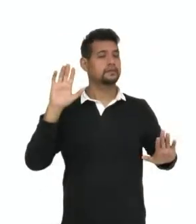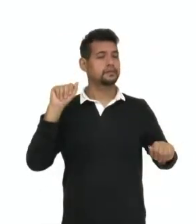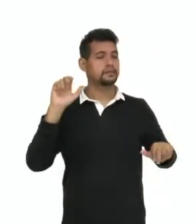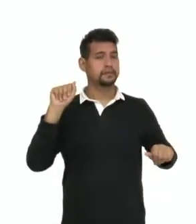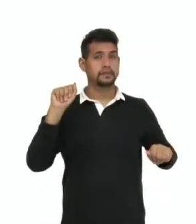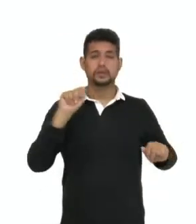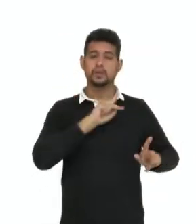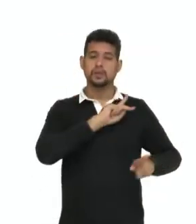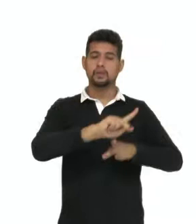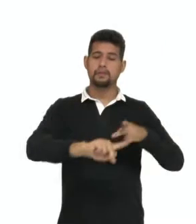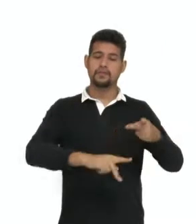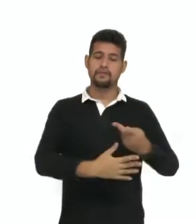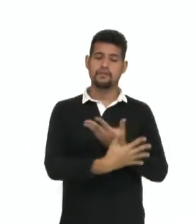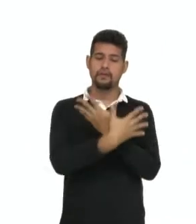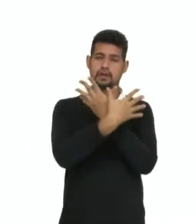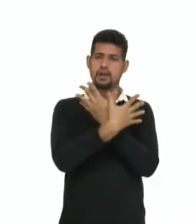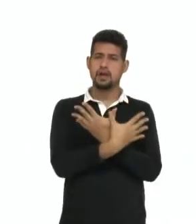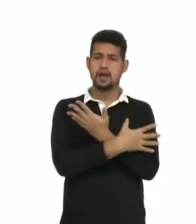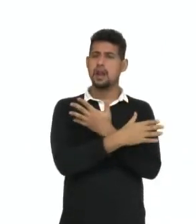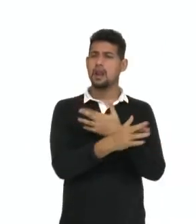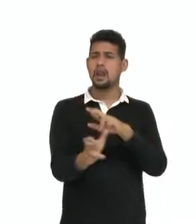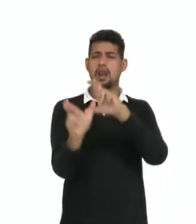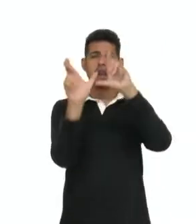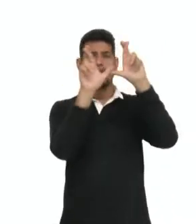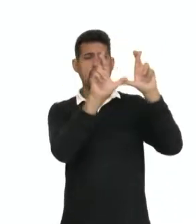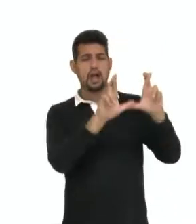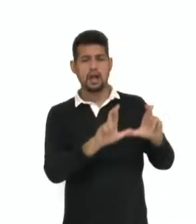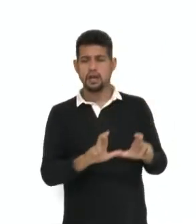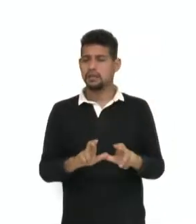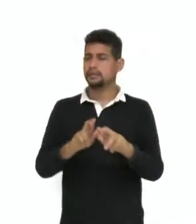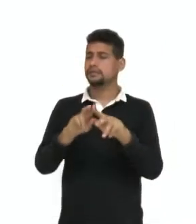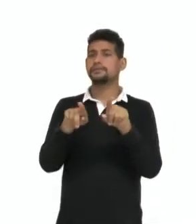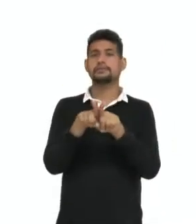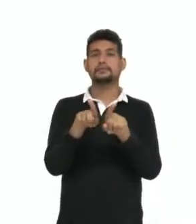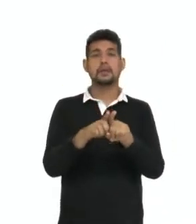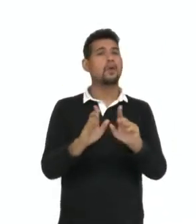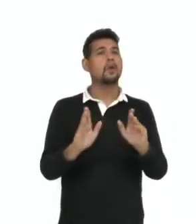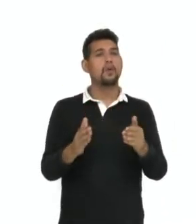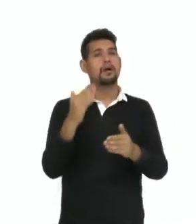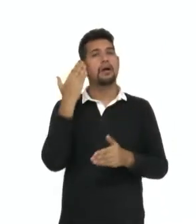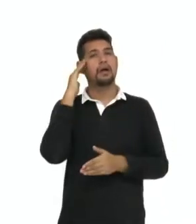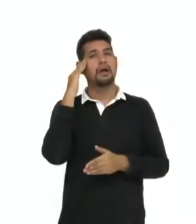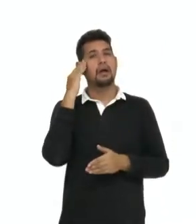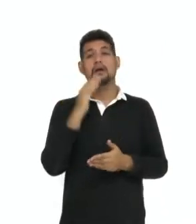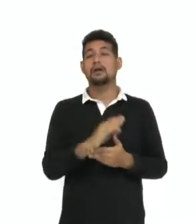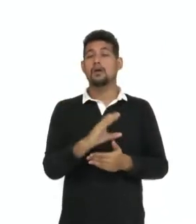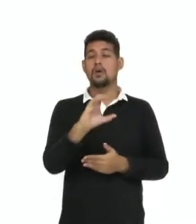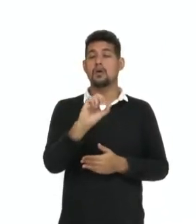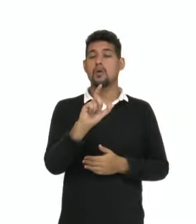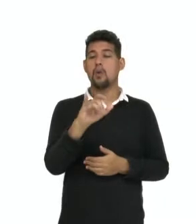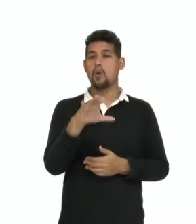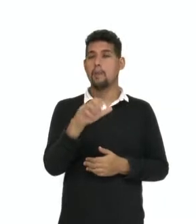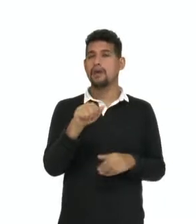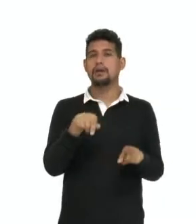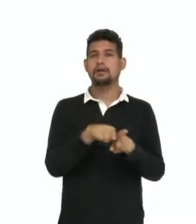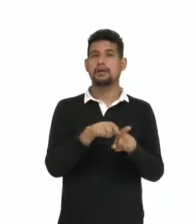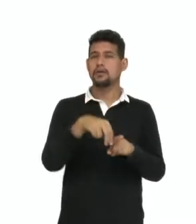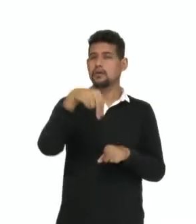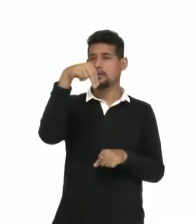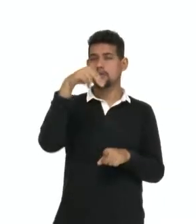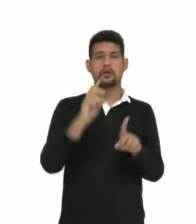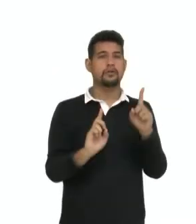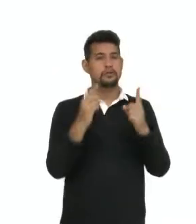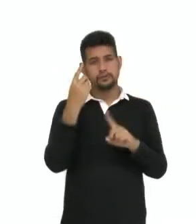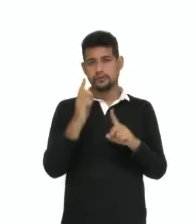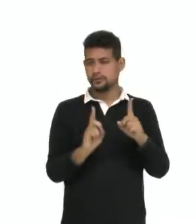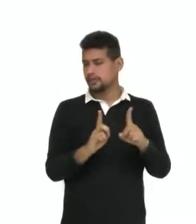controlavam vastas regiões que se estendiam nas terras que hoje compreendem a Colômbia, norte do Chile, Peru, Equador e